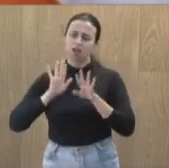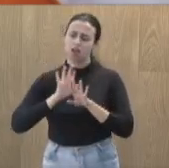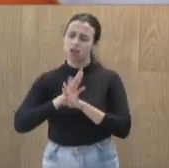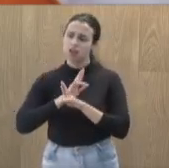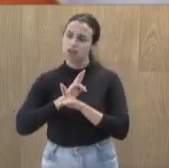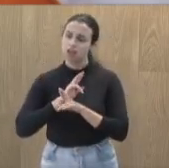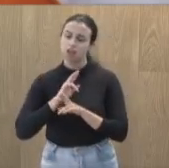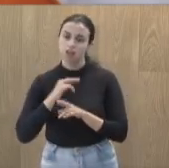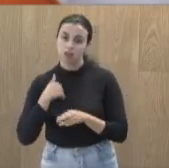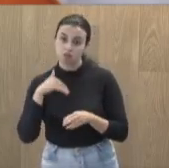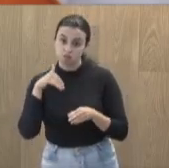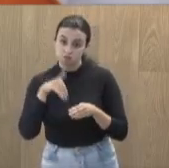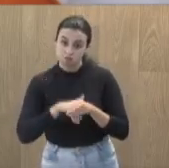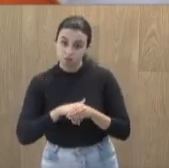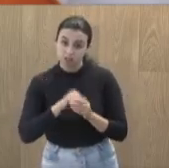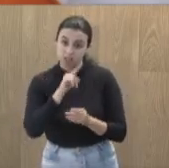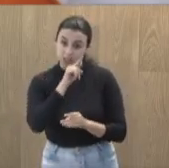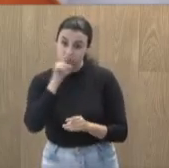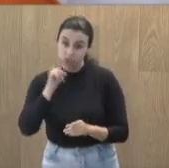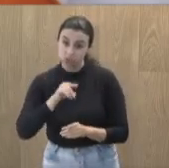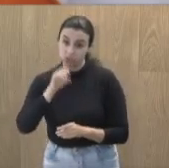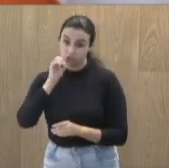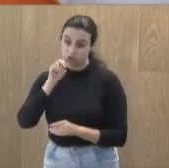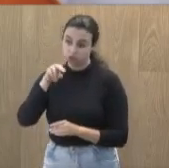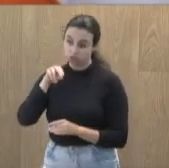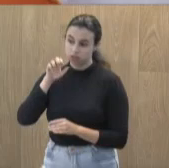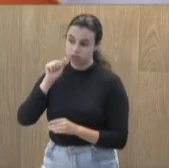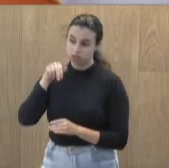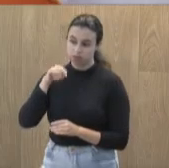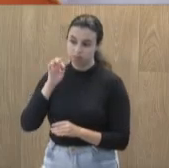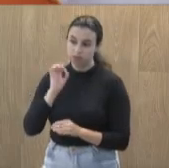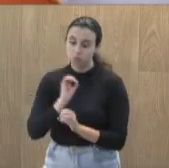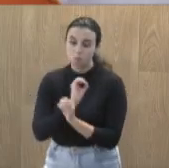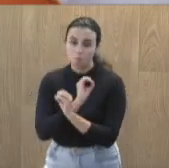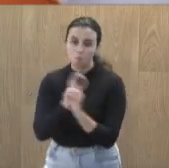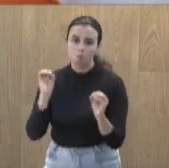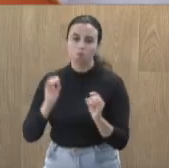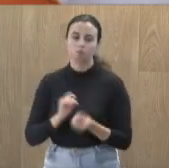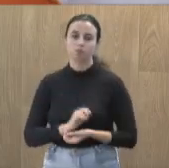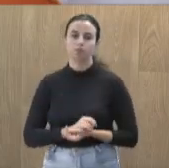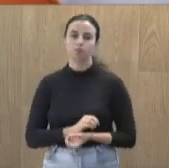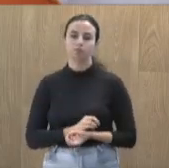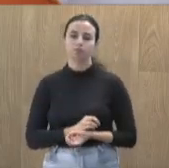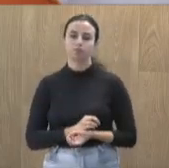não voto zonamento de ninguém. De ninguém.